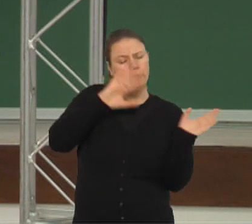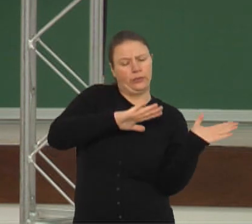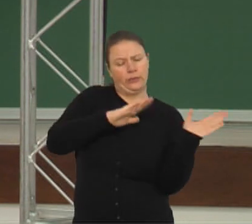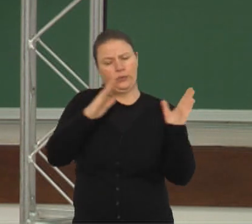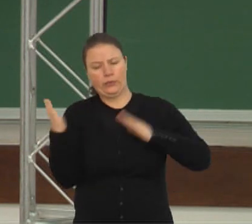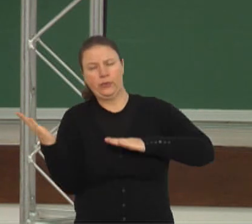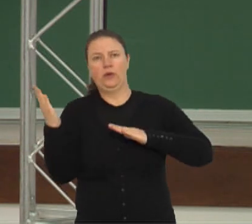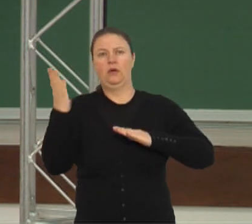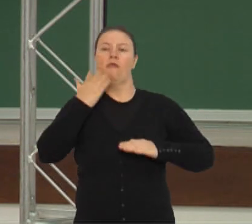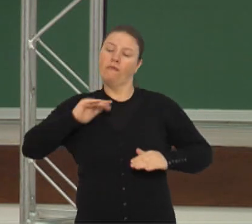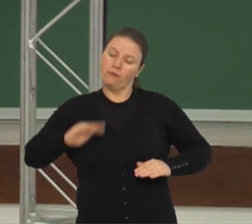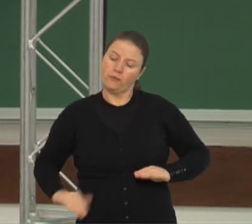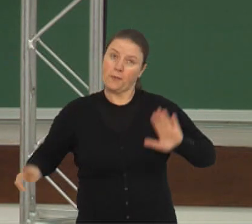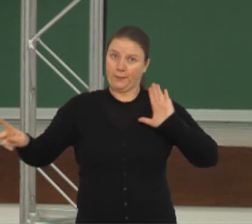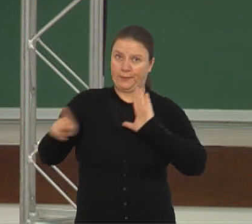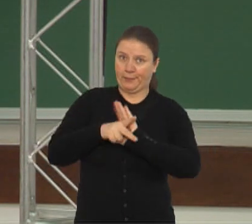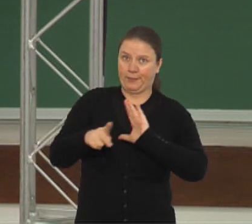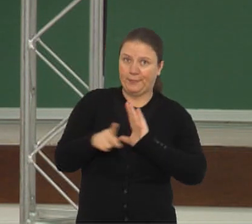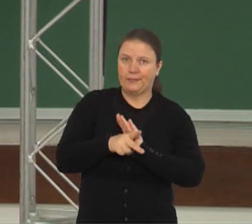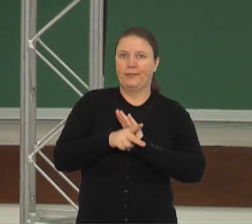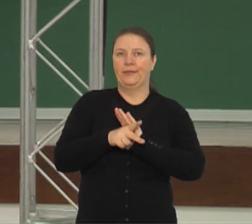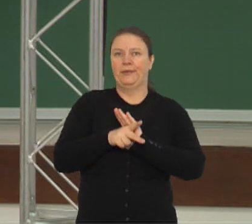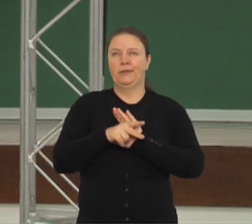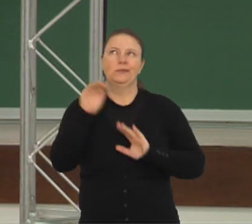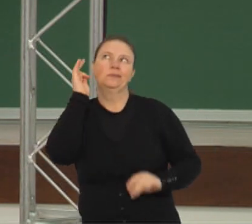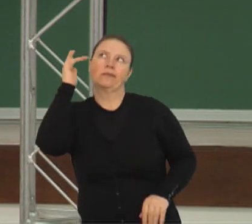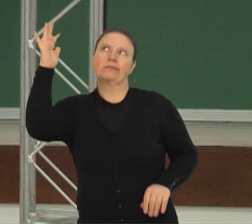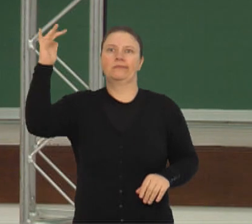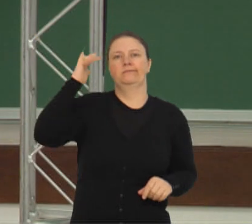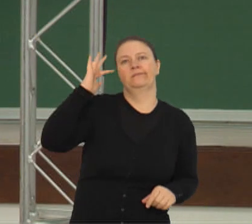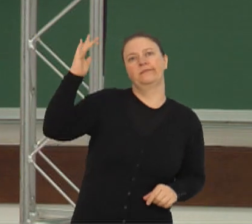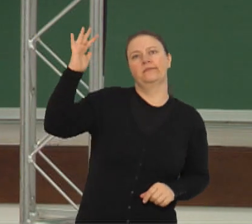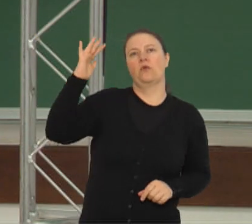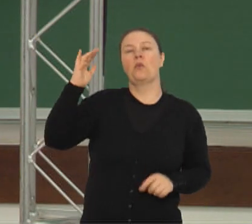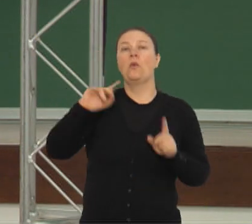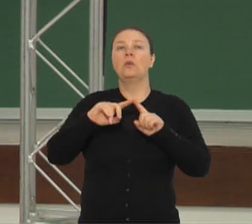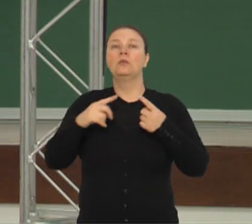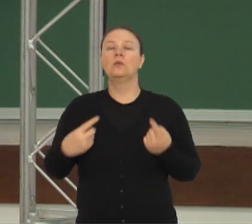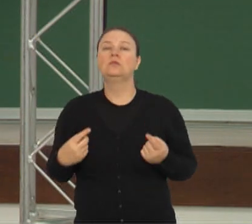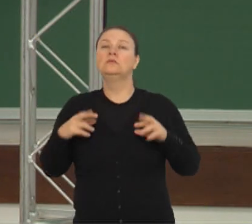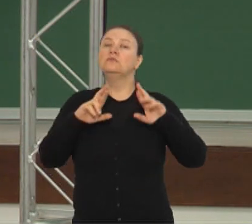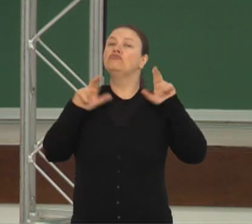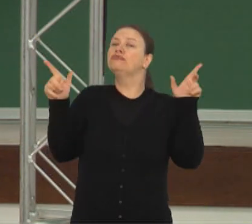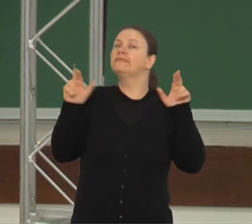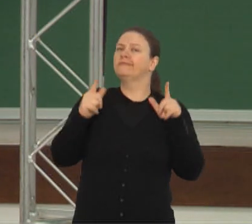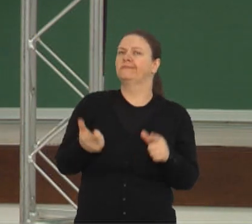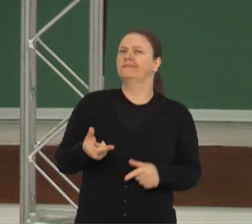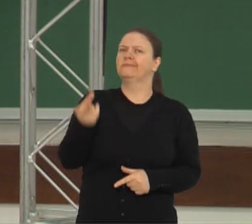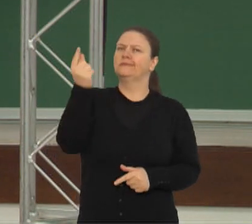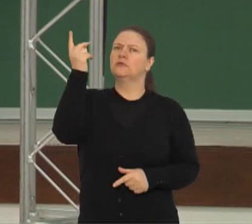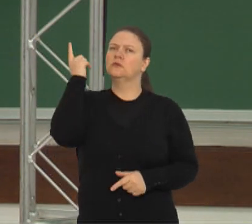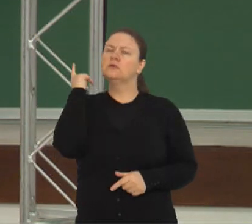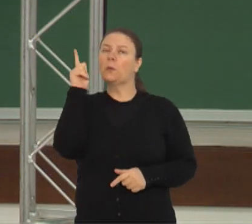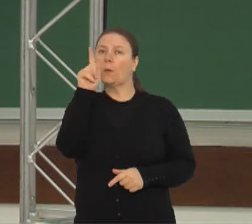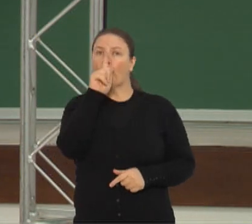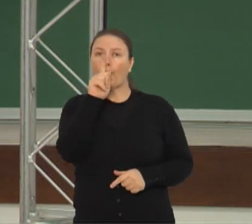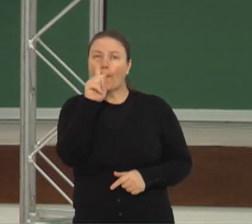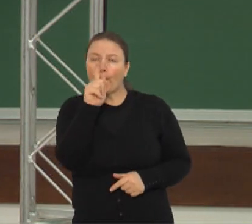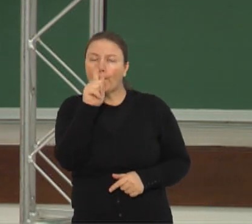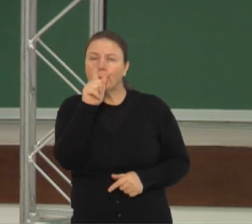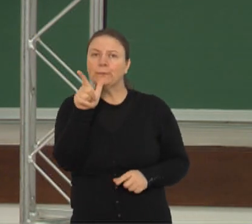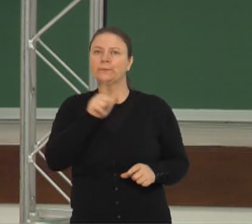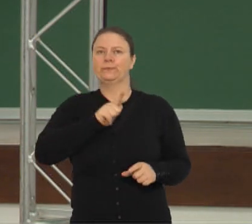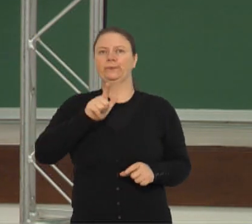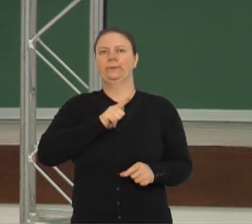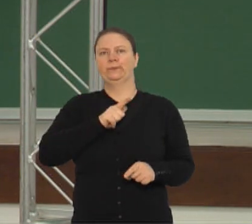outras coisas que fogem da realidade. Mas, diferente do que era na antiguidade grega, nós